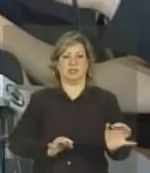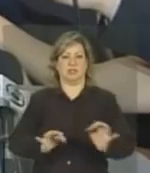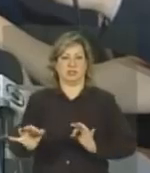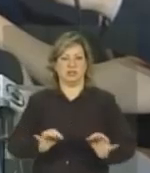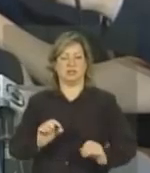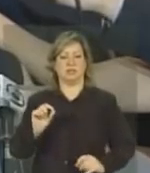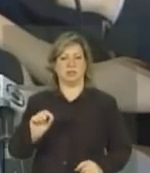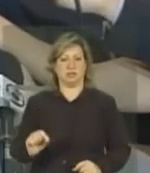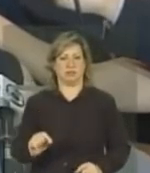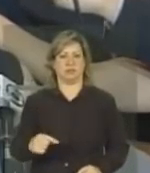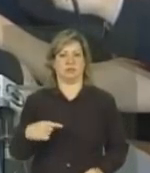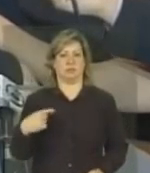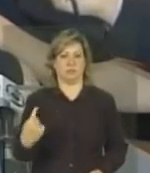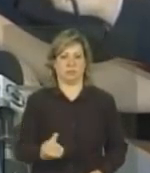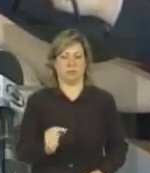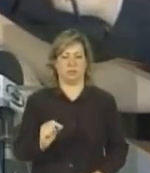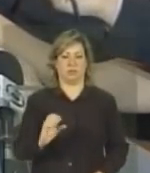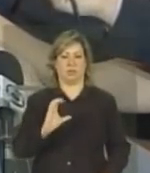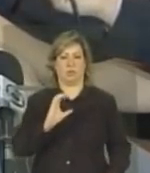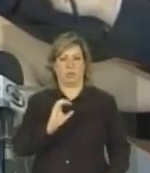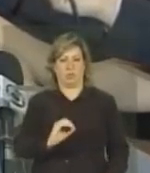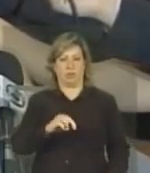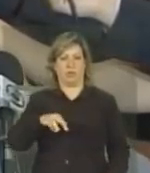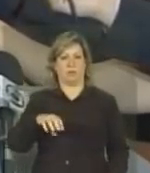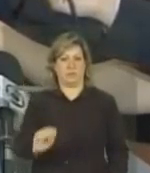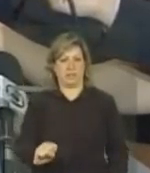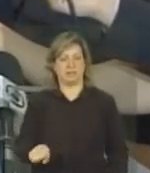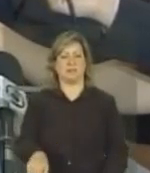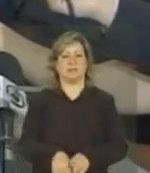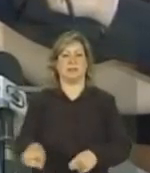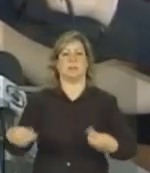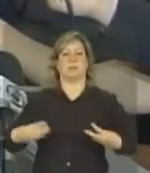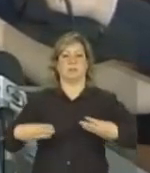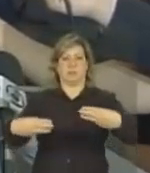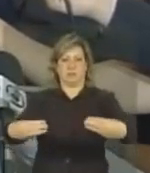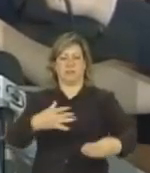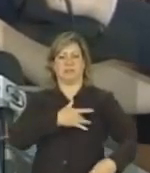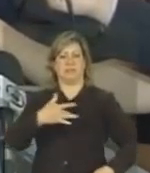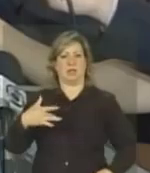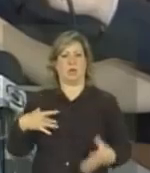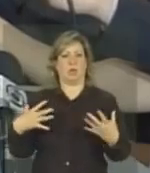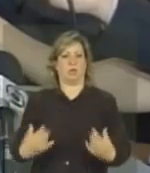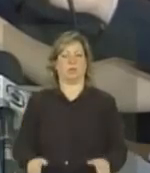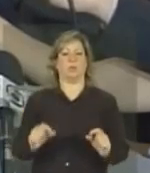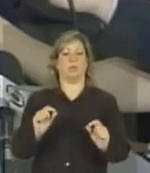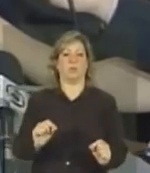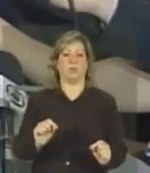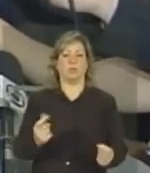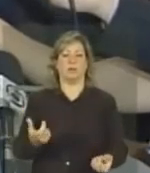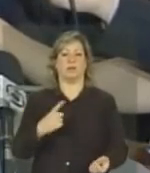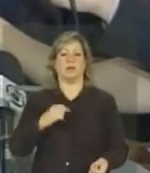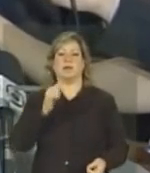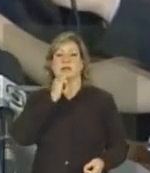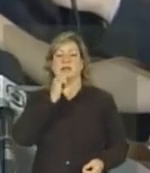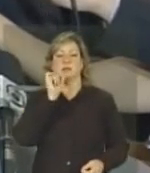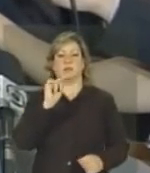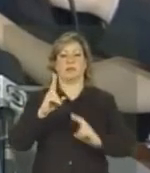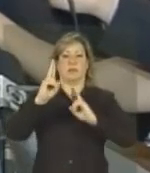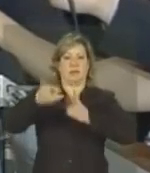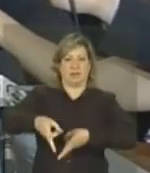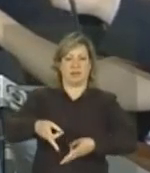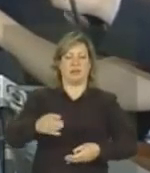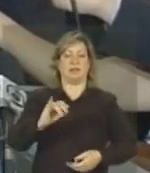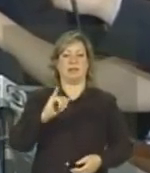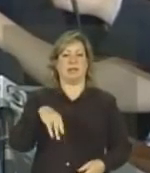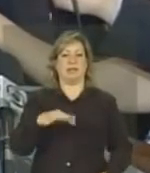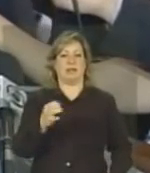Organização Mundial de Saúde e que o Ministério da Saúde assume para o que nós chamamos de internação involuntária seja